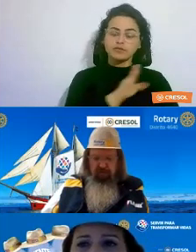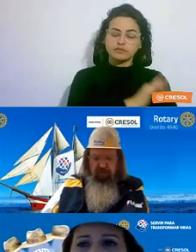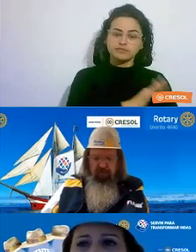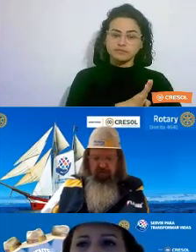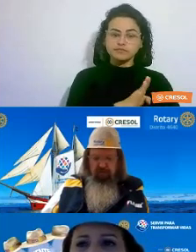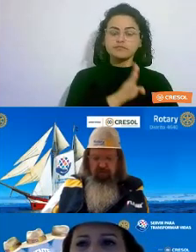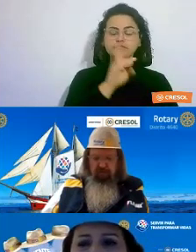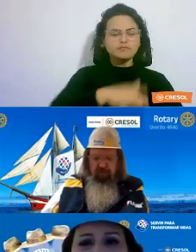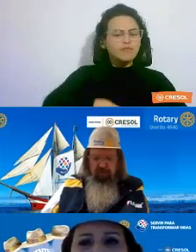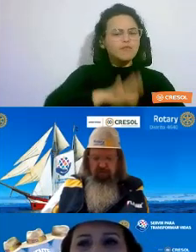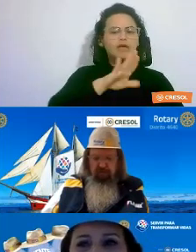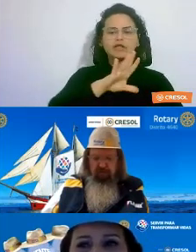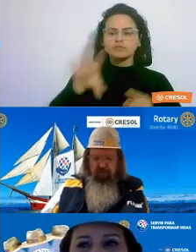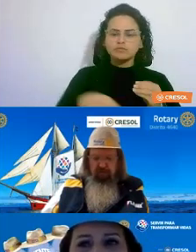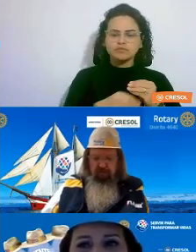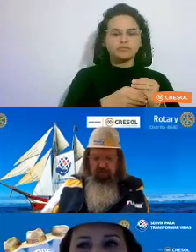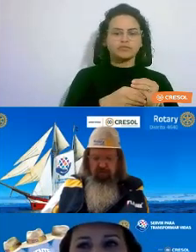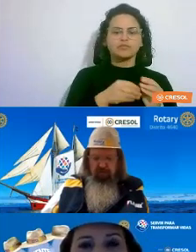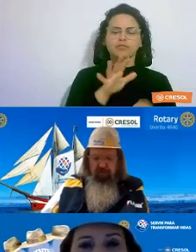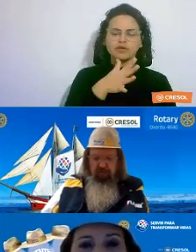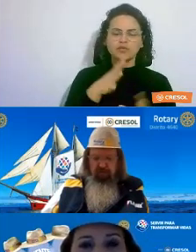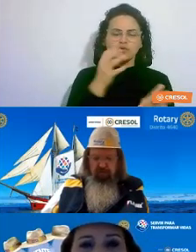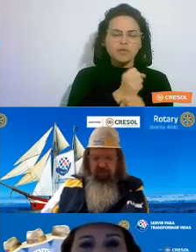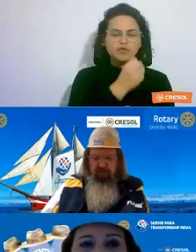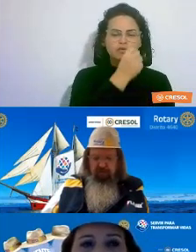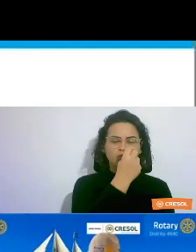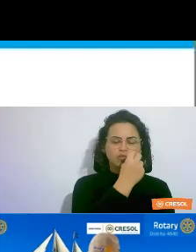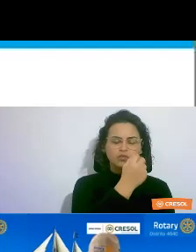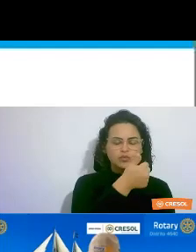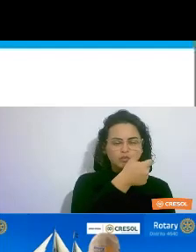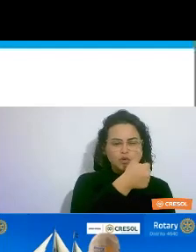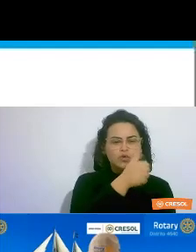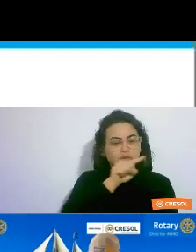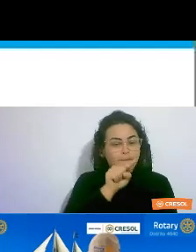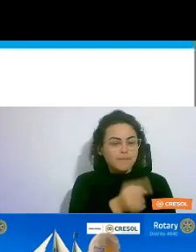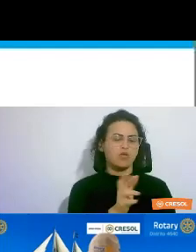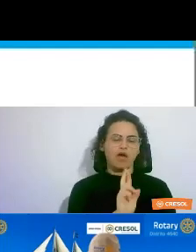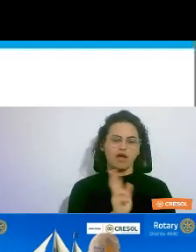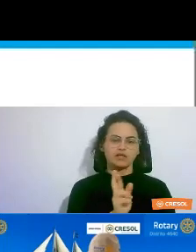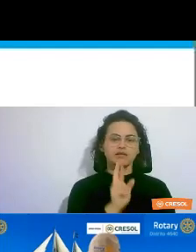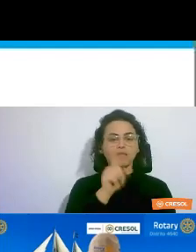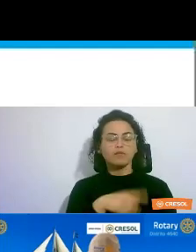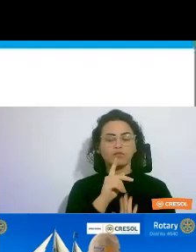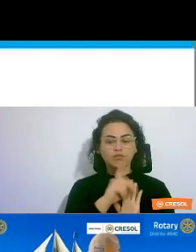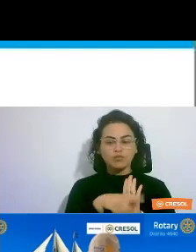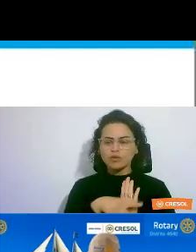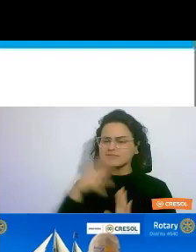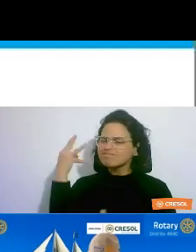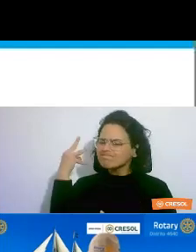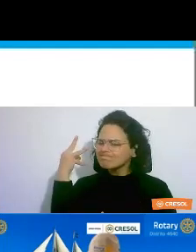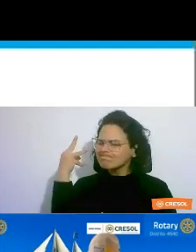agregou mais um valor de quase R$12.000. Então, ficou um projeto belíssimo